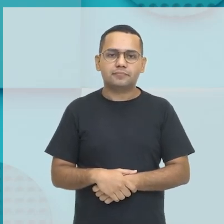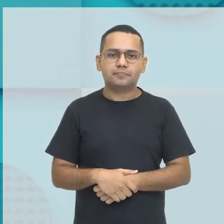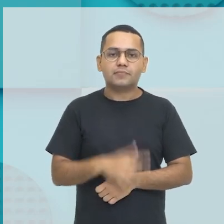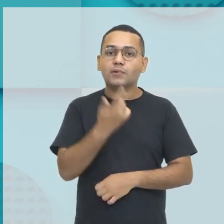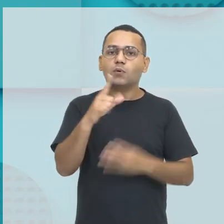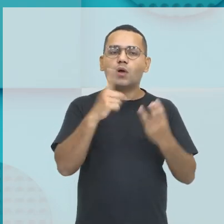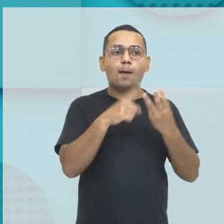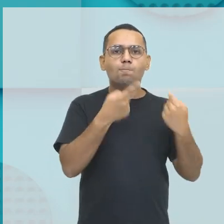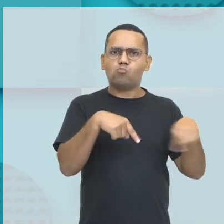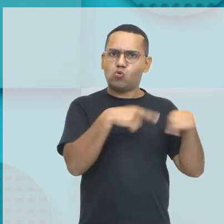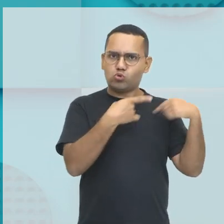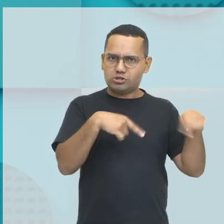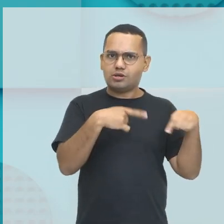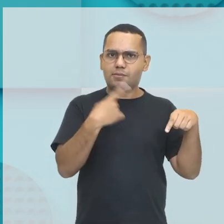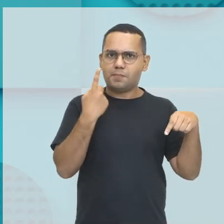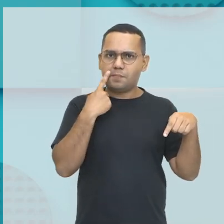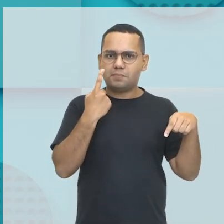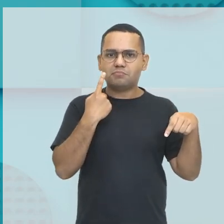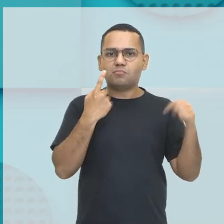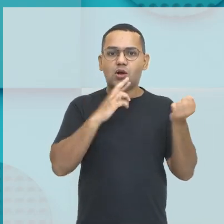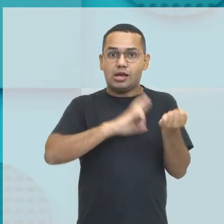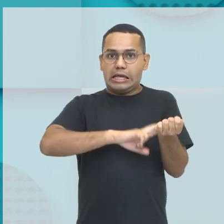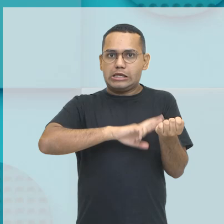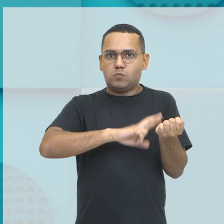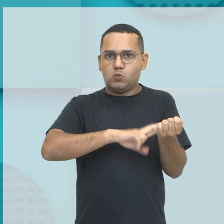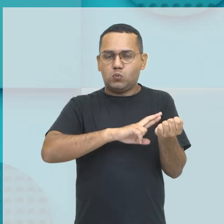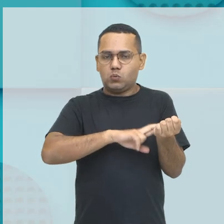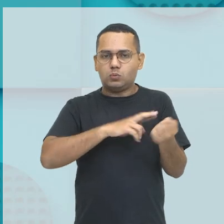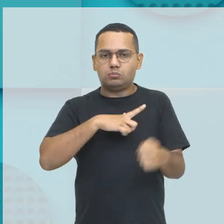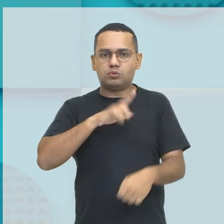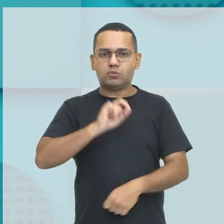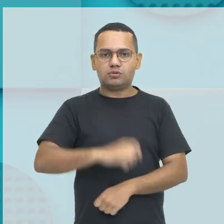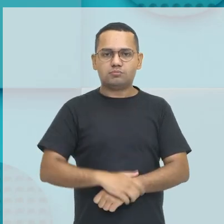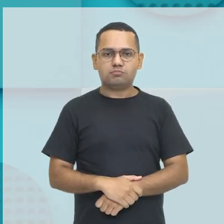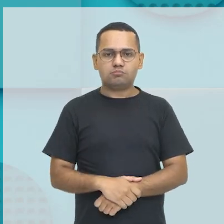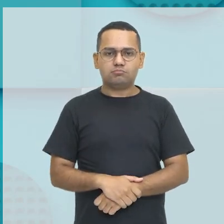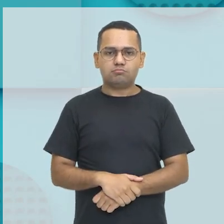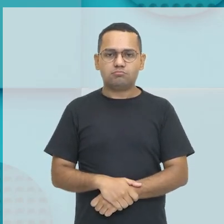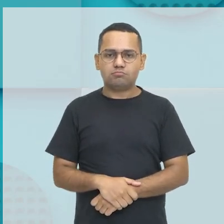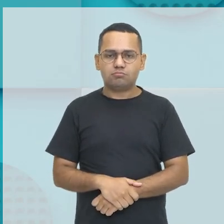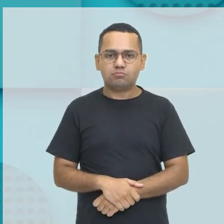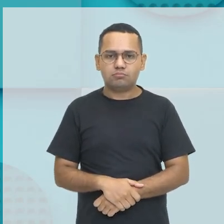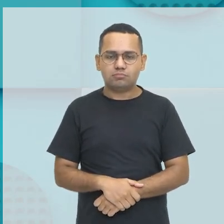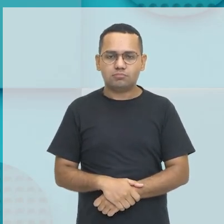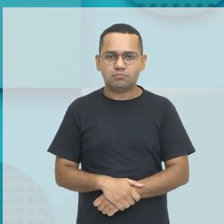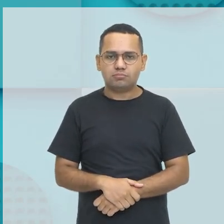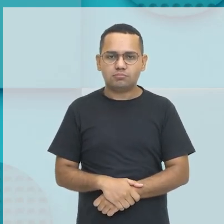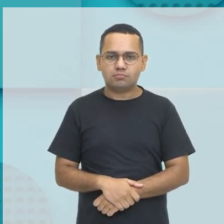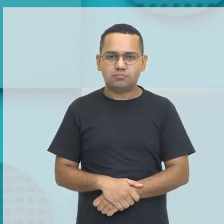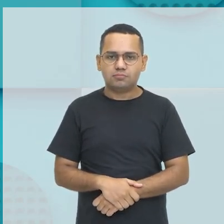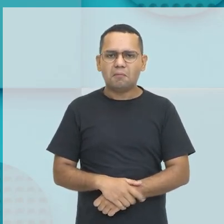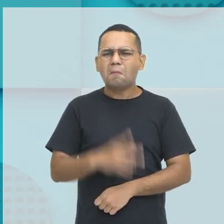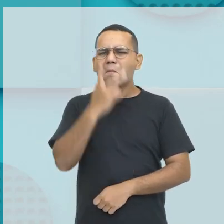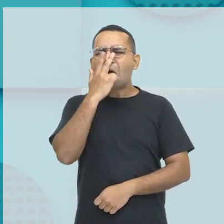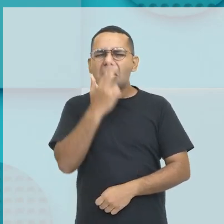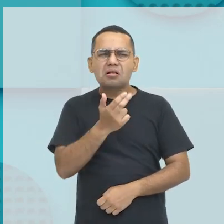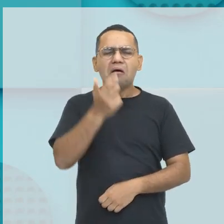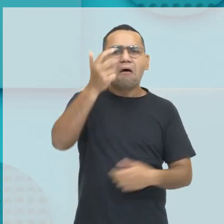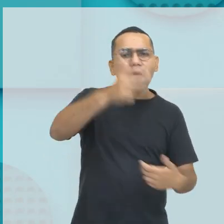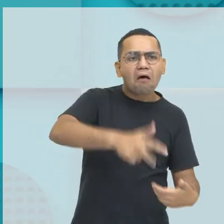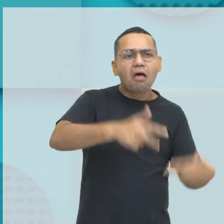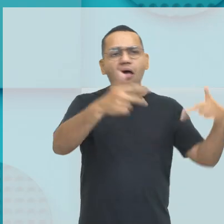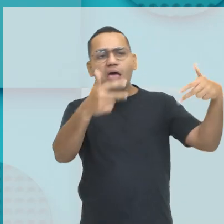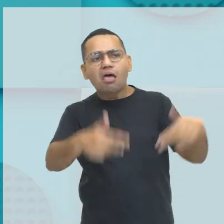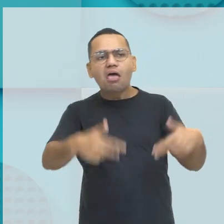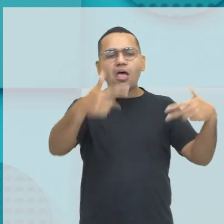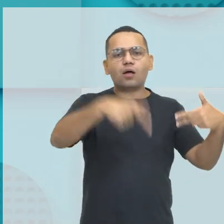E a música, o som da música ali ou seja, vamos dizer assim, um rap, pode até